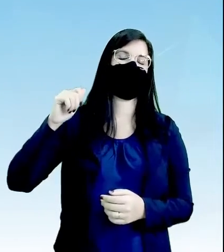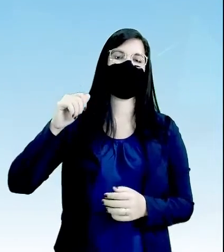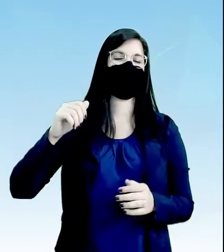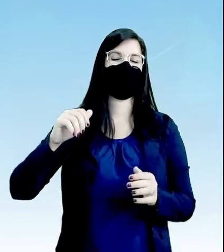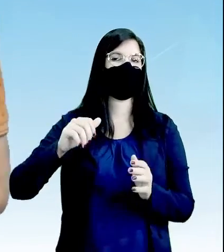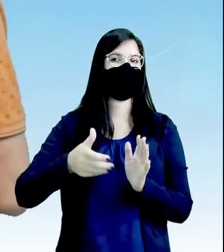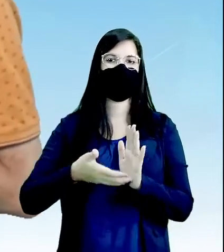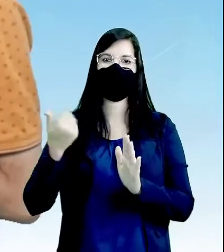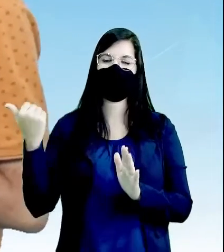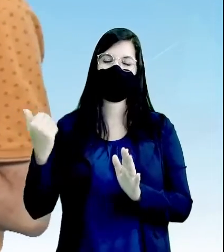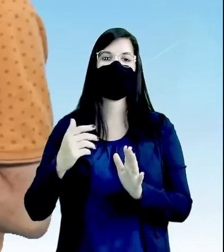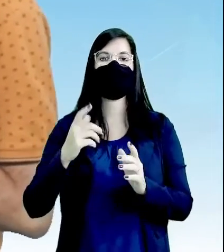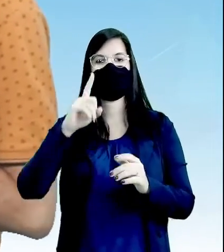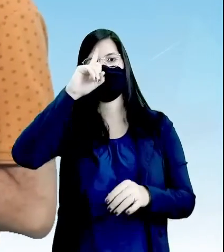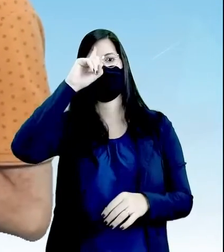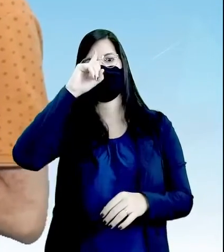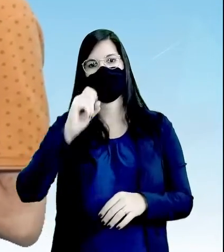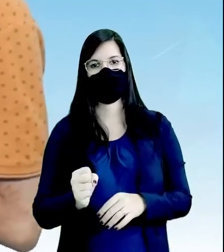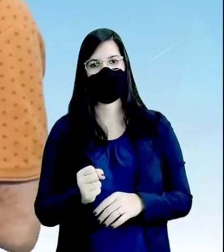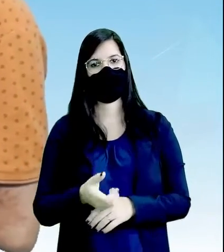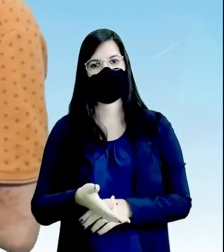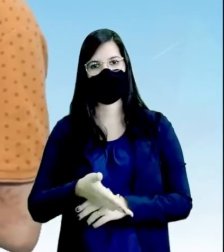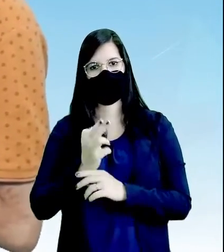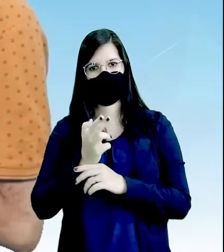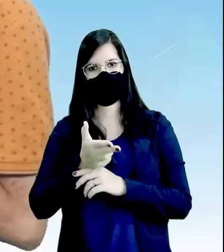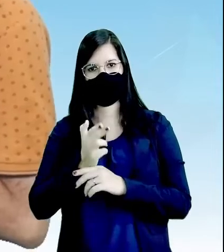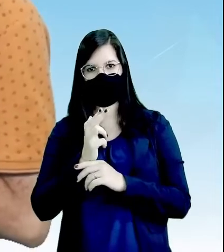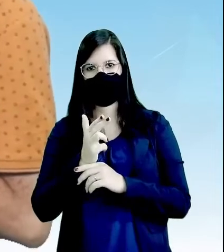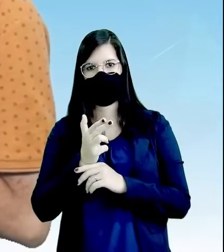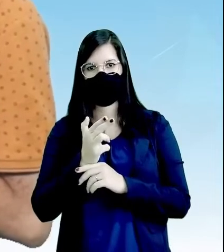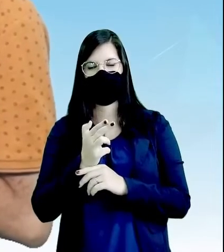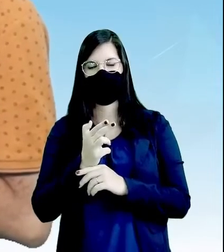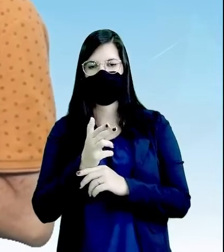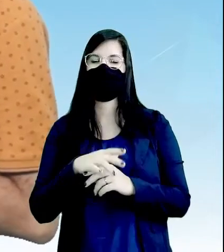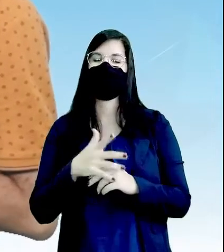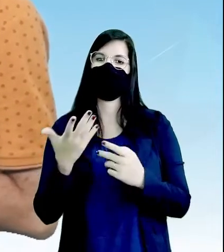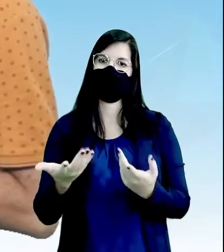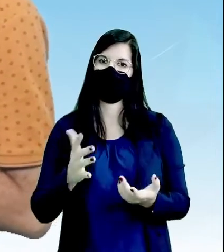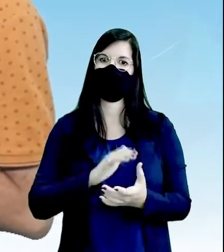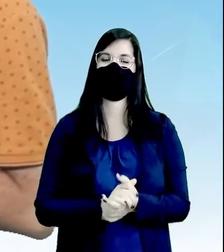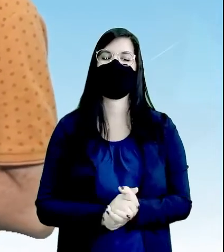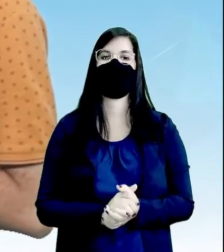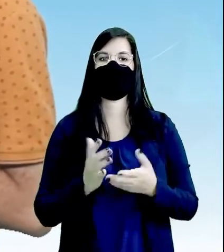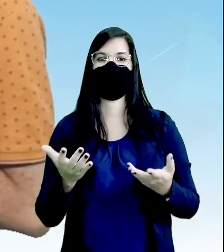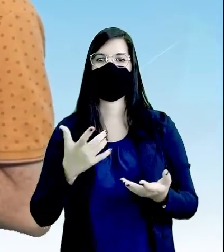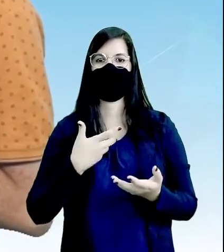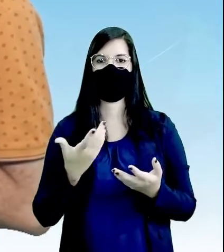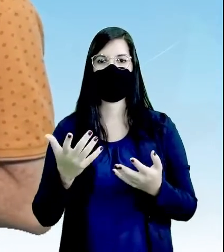aí decidiram matá-lo por arma de fogo mesmo, e aí ele foi